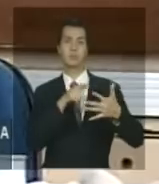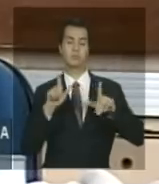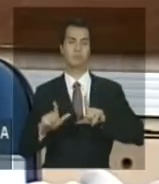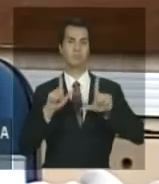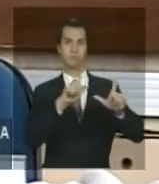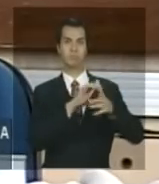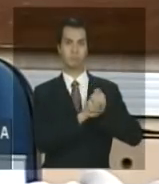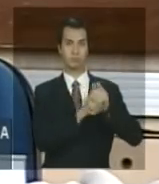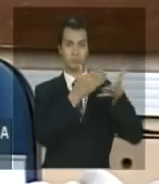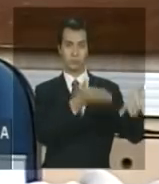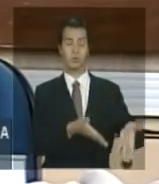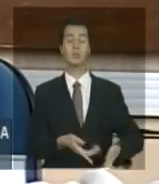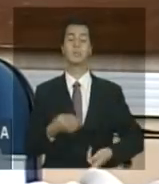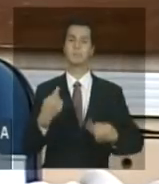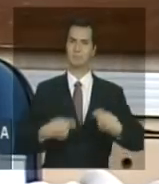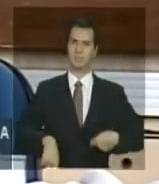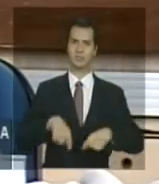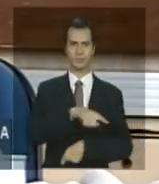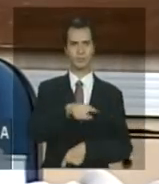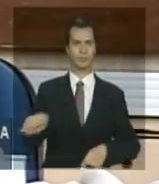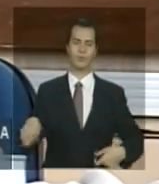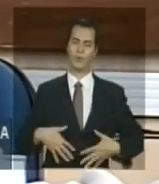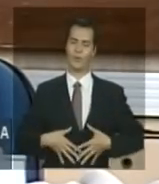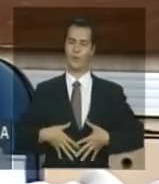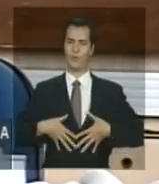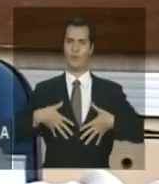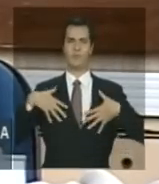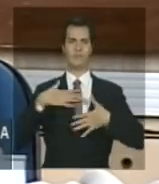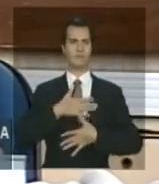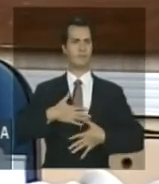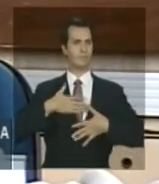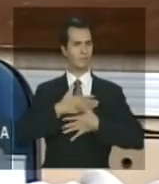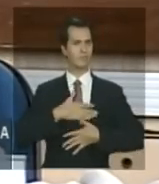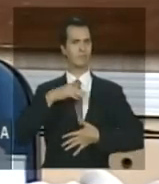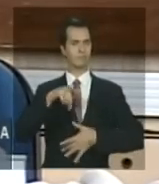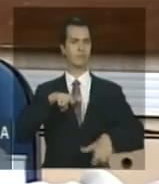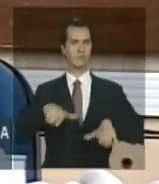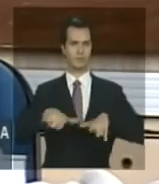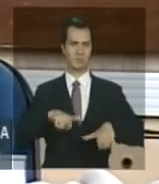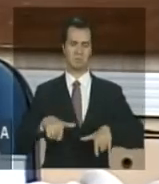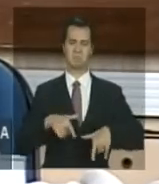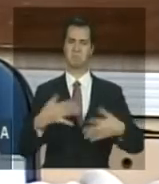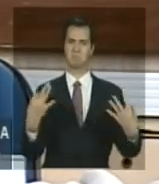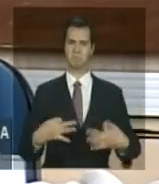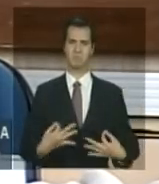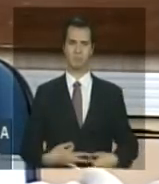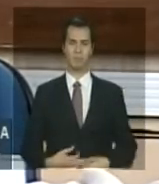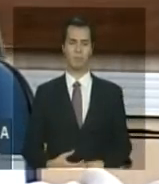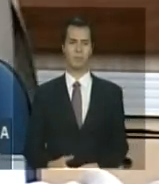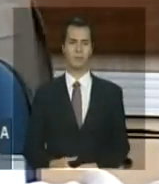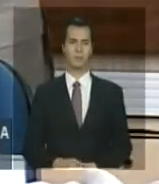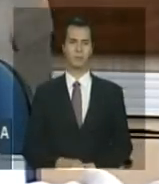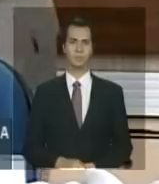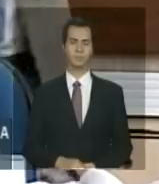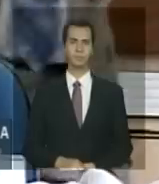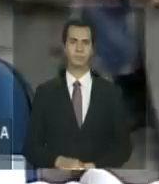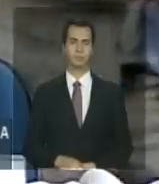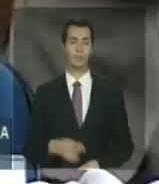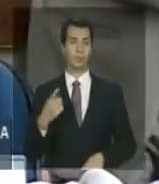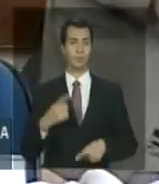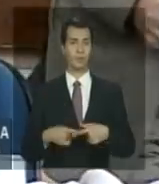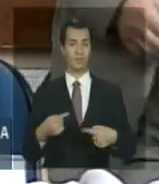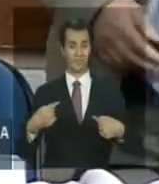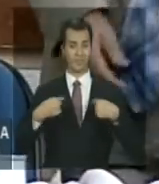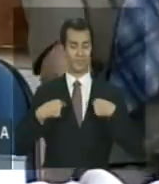orgulhar muito desse trabalho, porque é um... Para quem fez parte do júri, é uma coisa